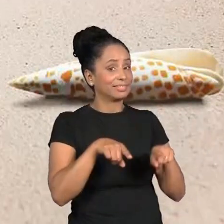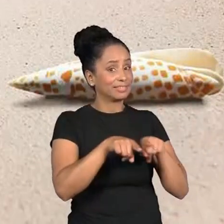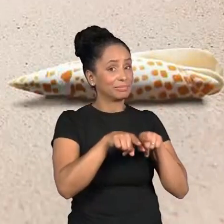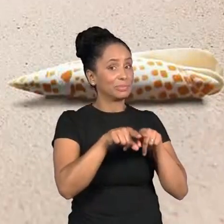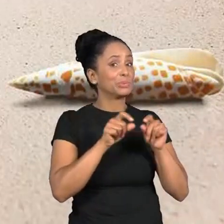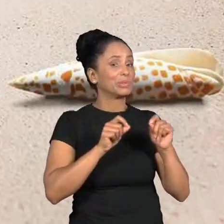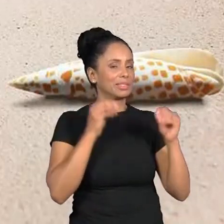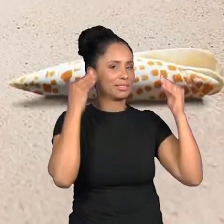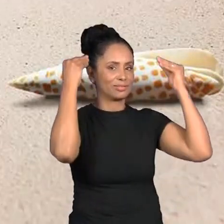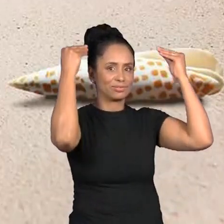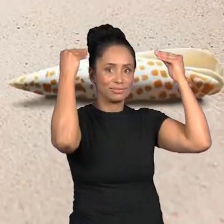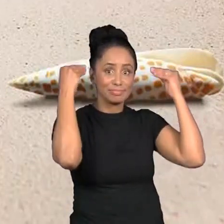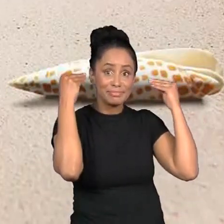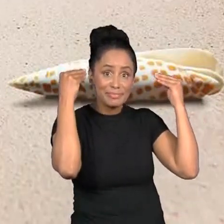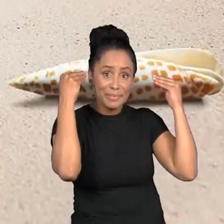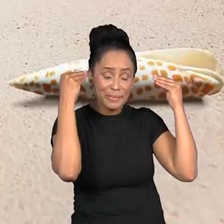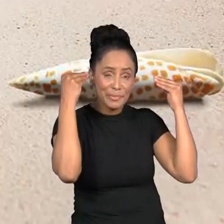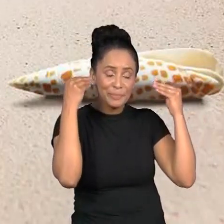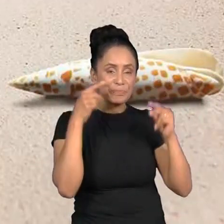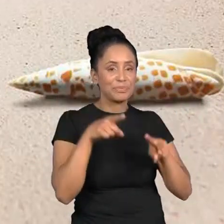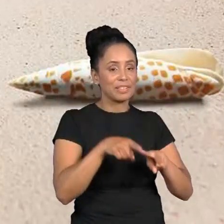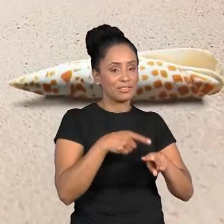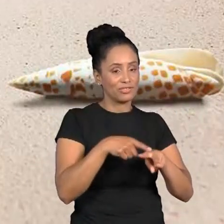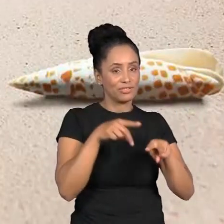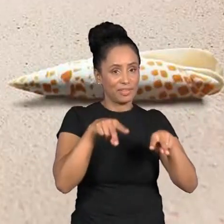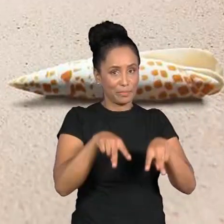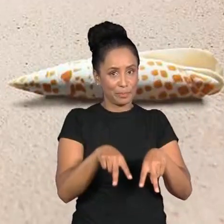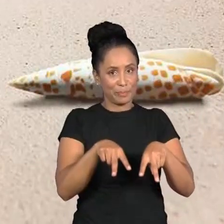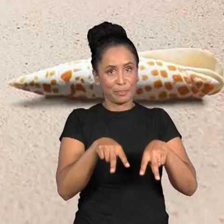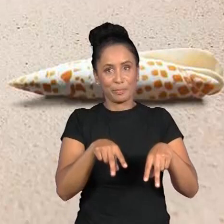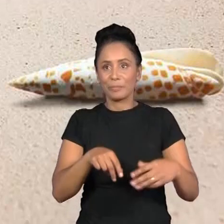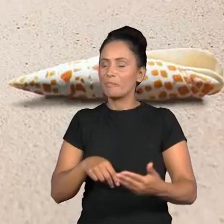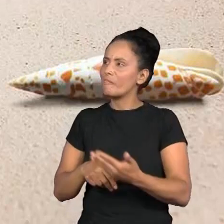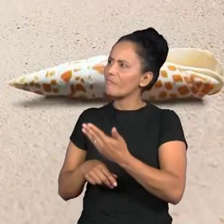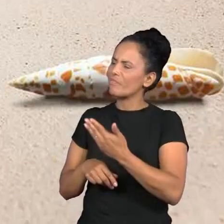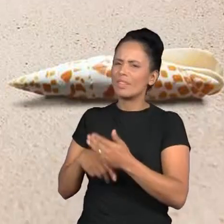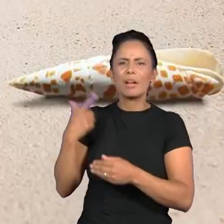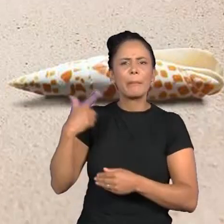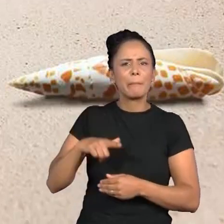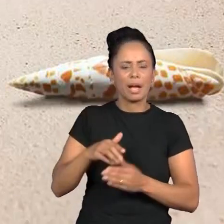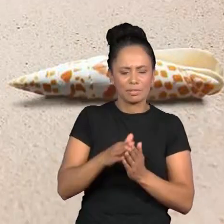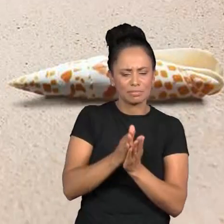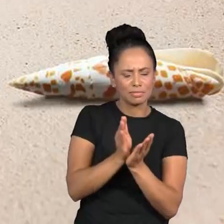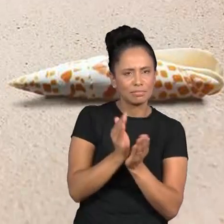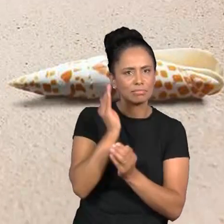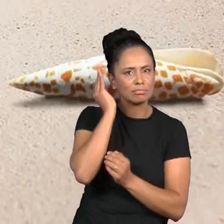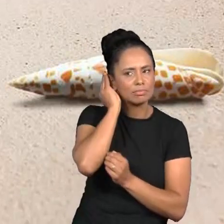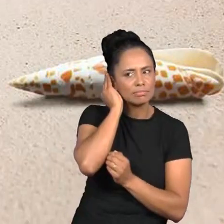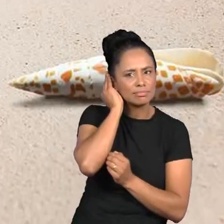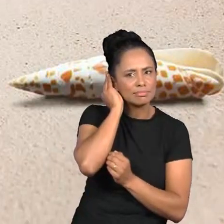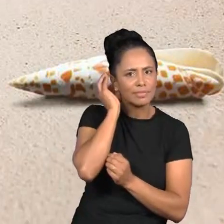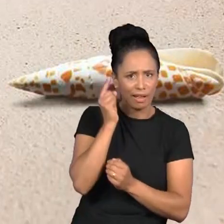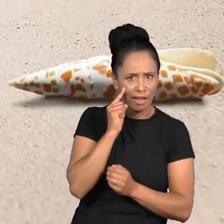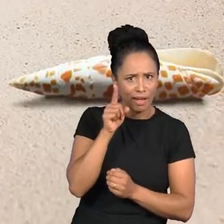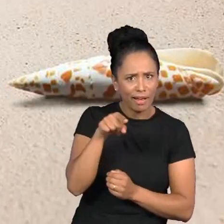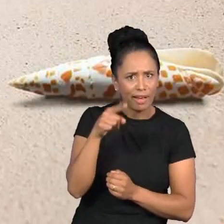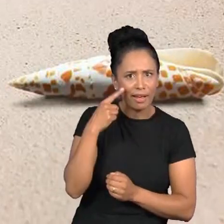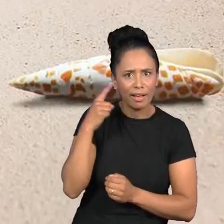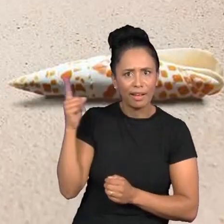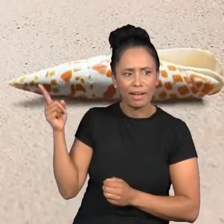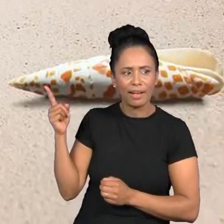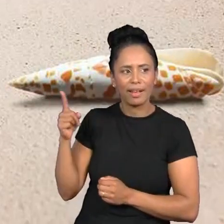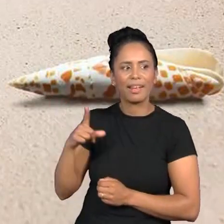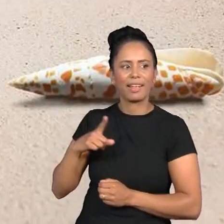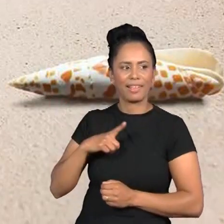chapéu, um par de chinelos e uma concha ali, parece até um